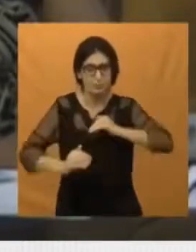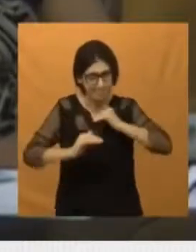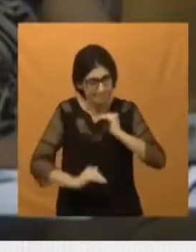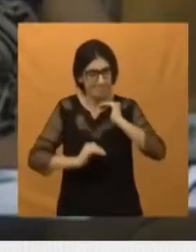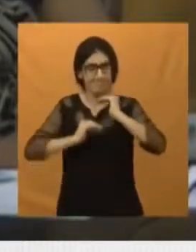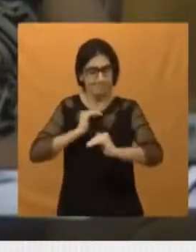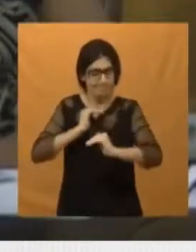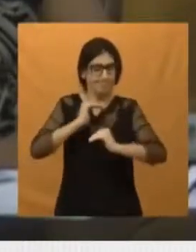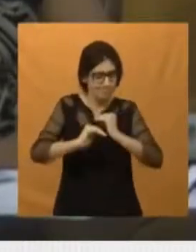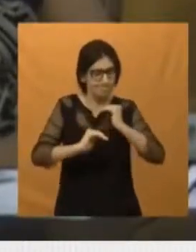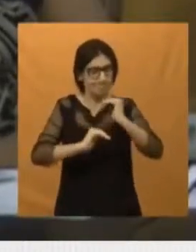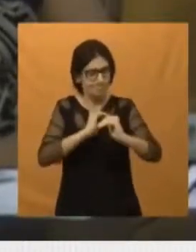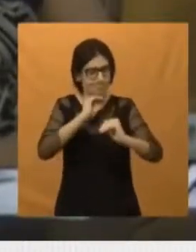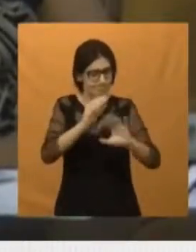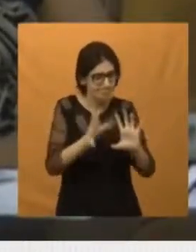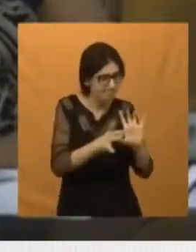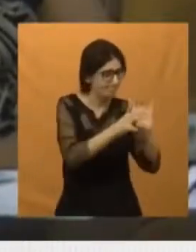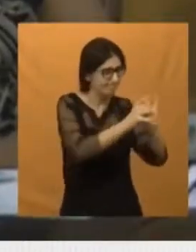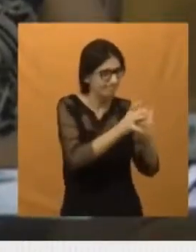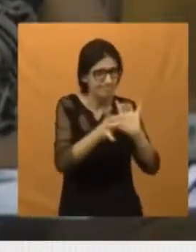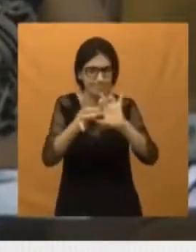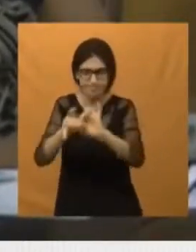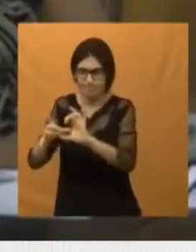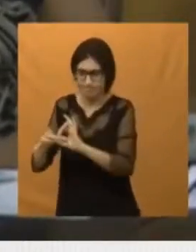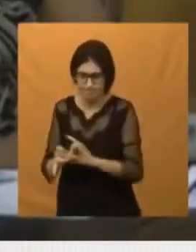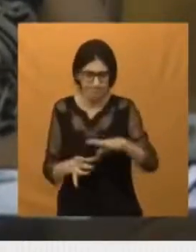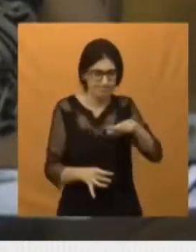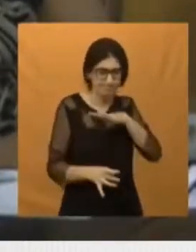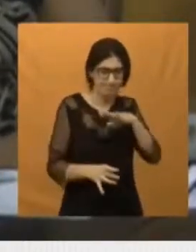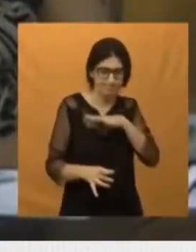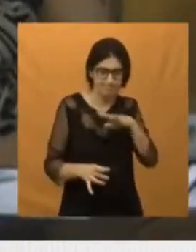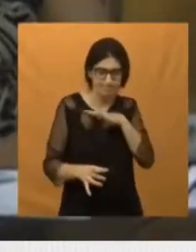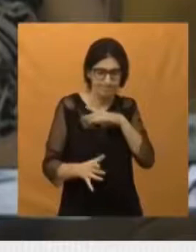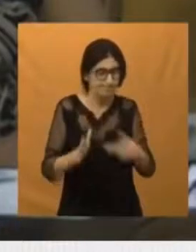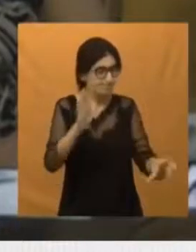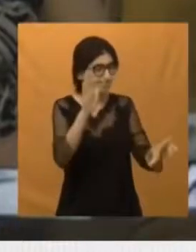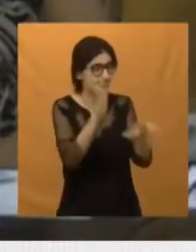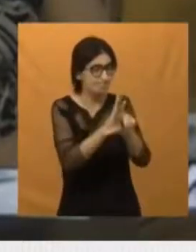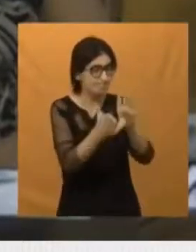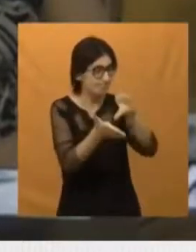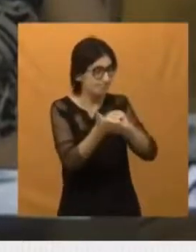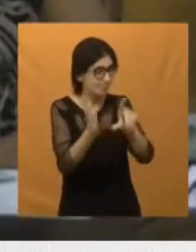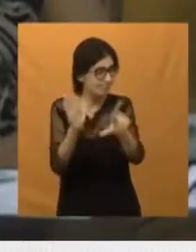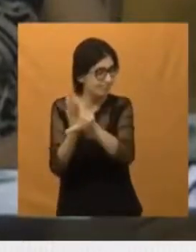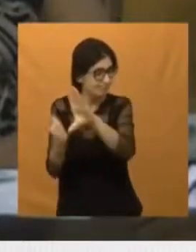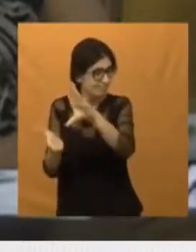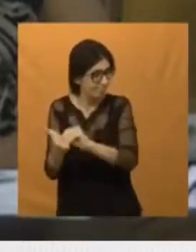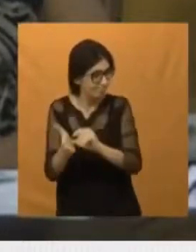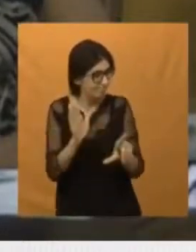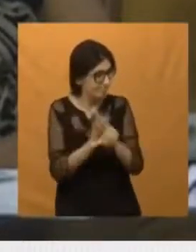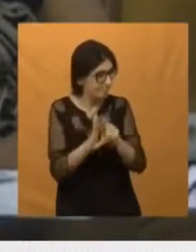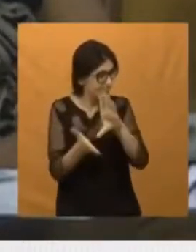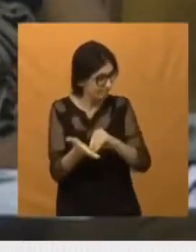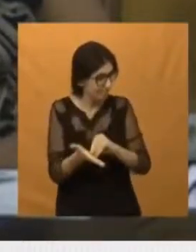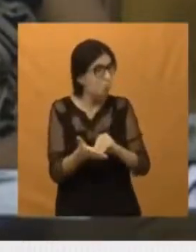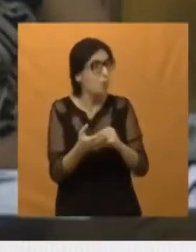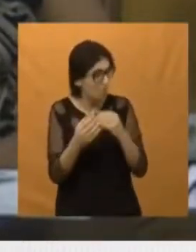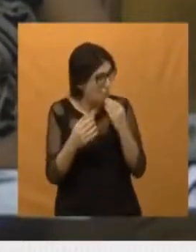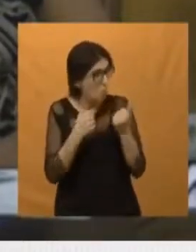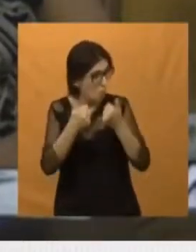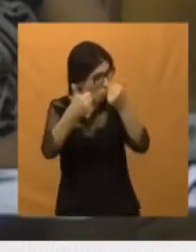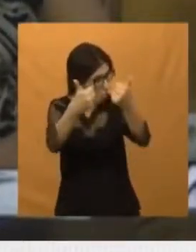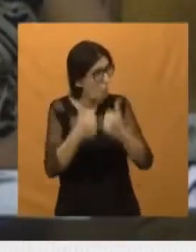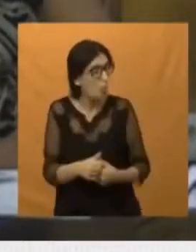e unindo-se a esses municípios, né, nessa garantia de um maior conforto,